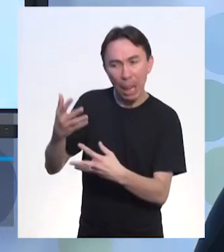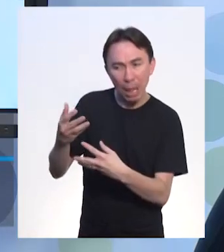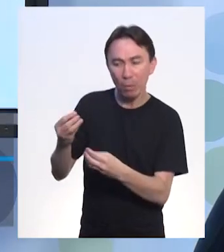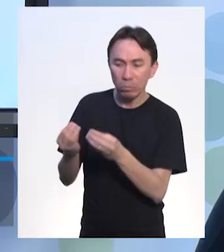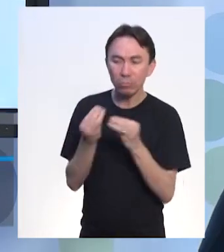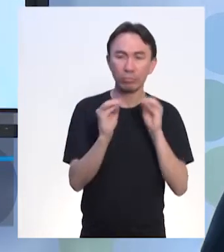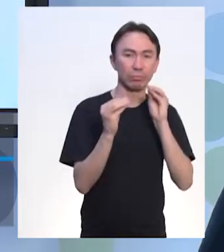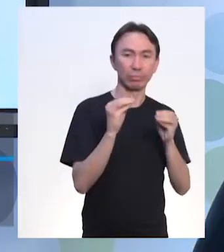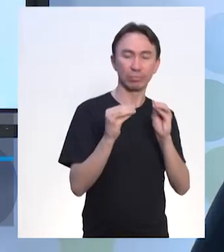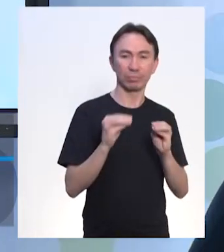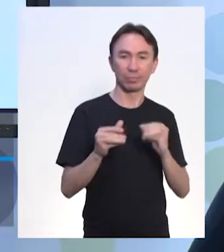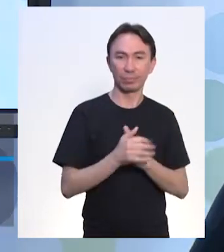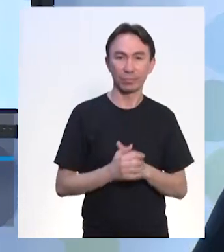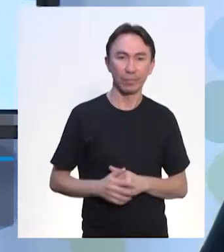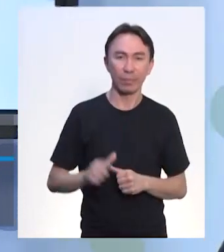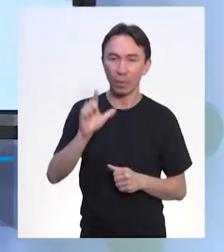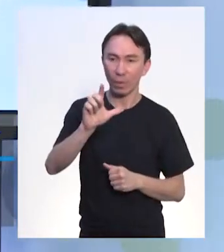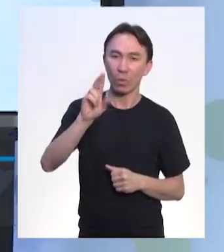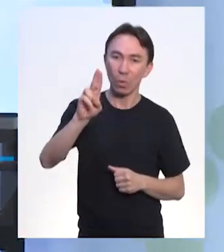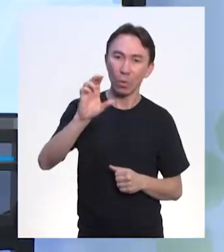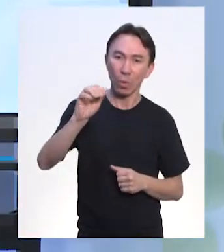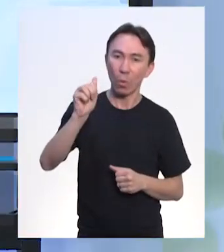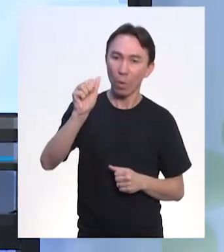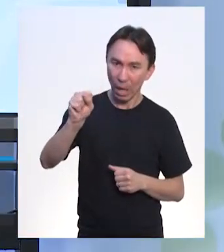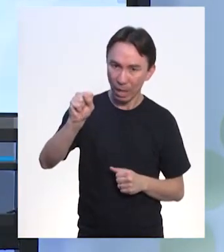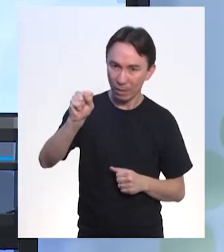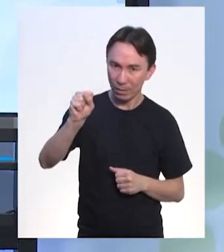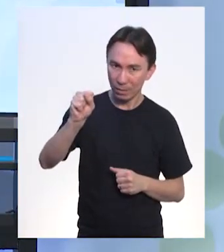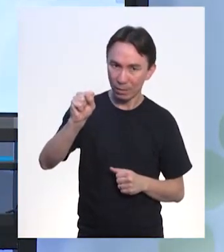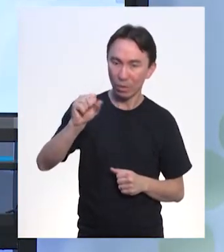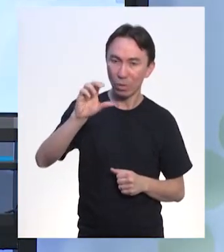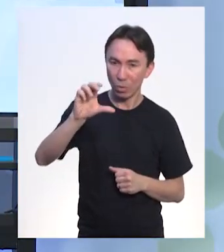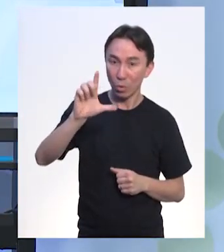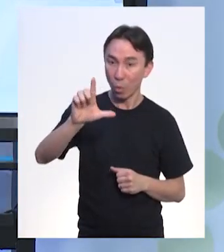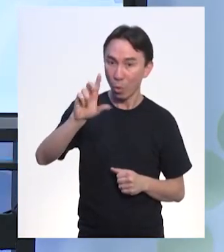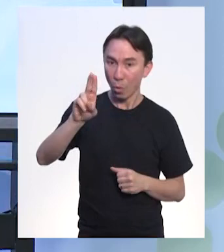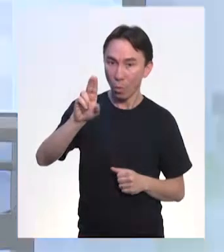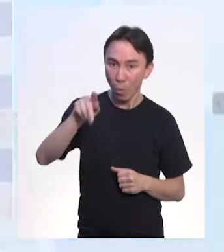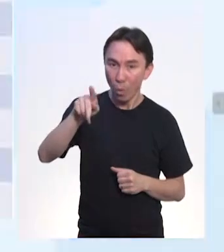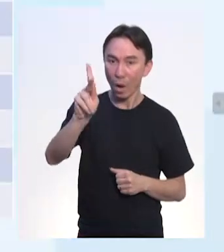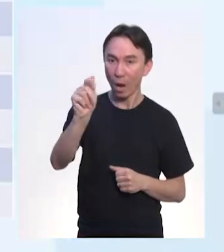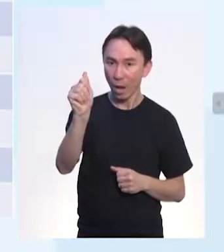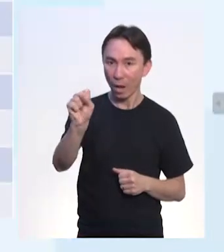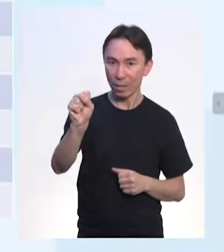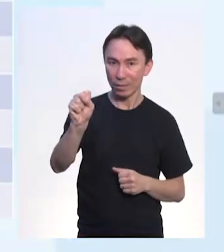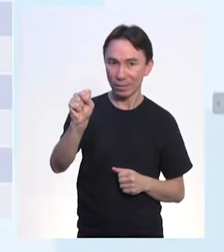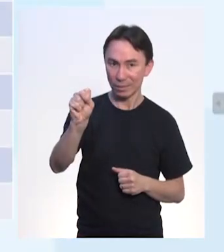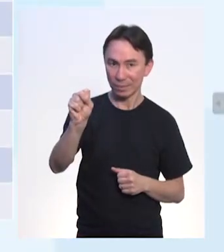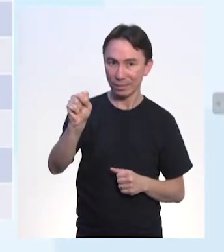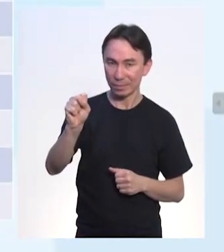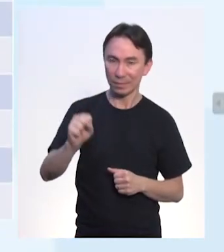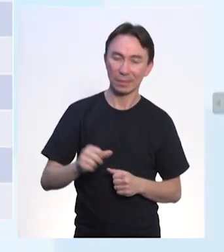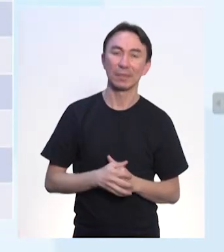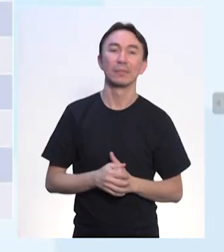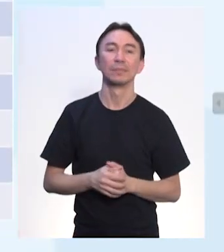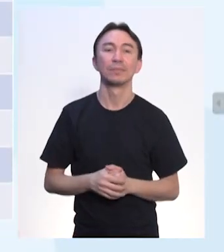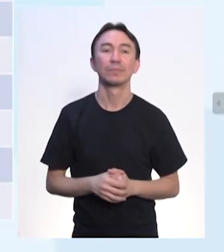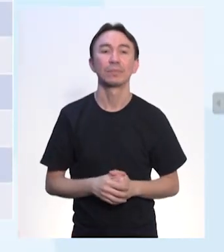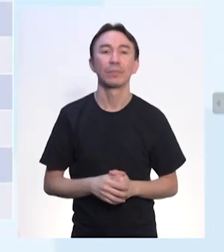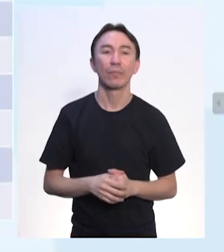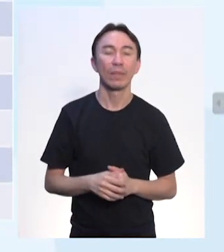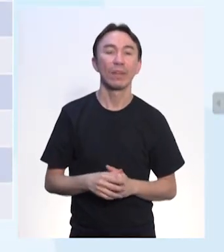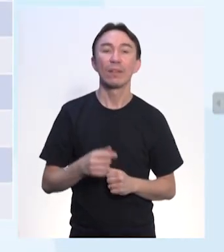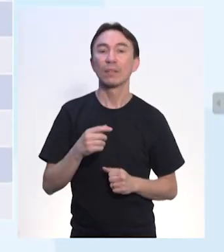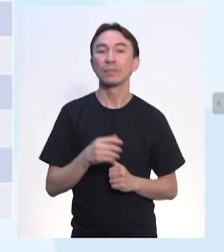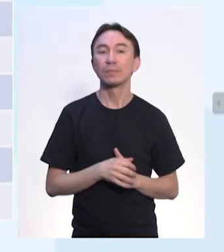vamos lá. O Lucas com K. Lucas, chique, hein? Com K. Que é o Lucas Daniel. Certo.